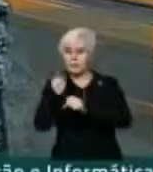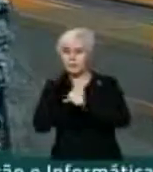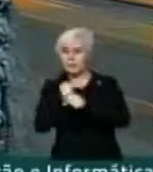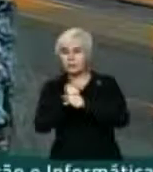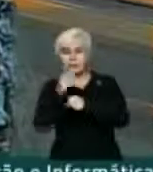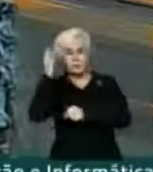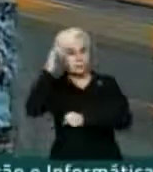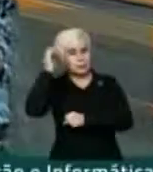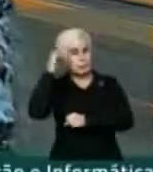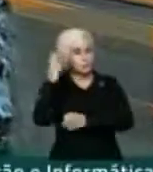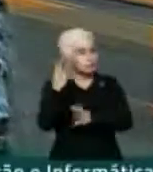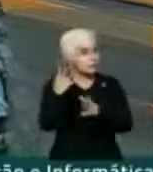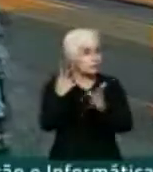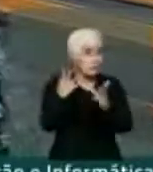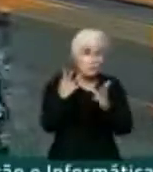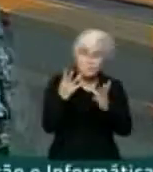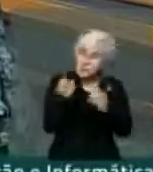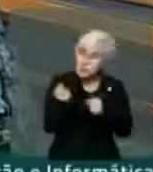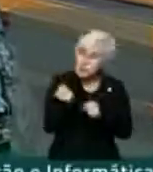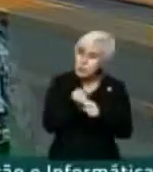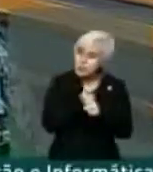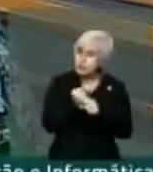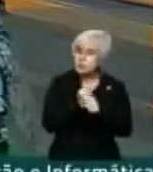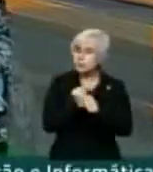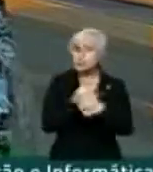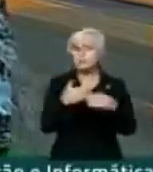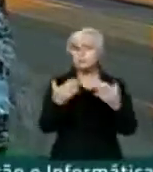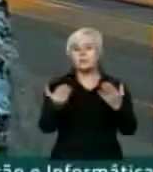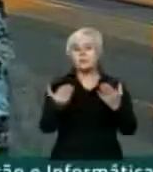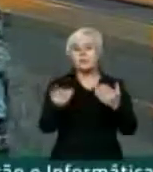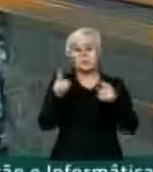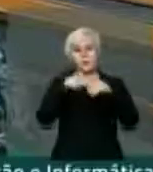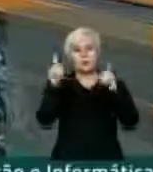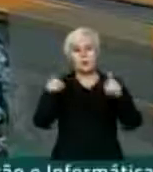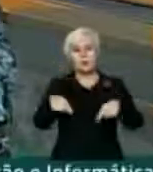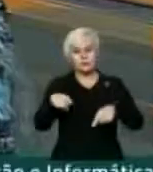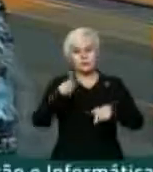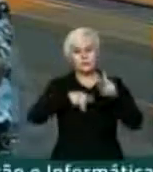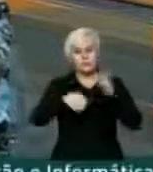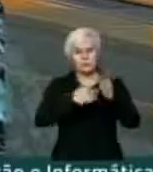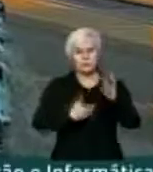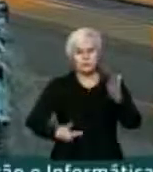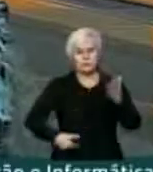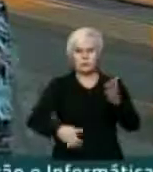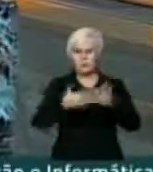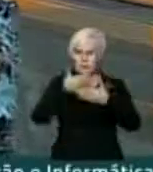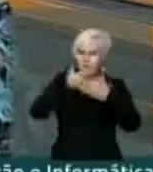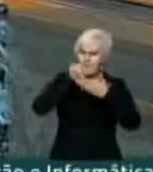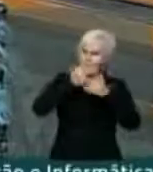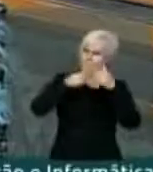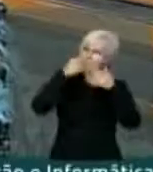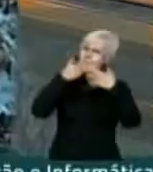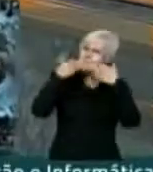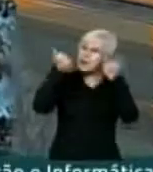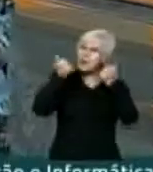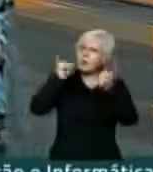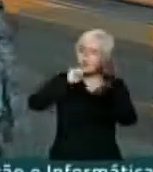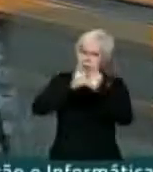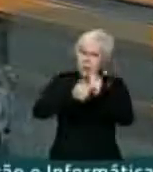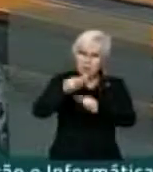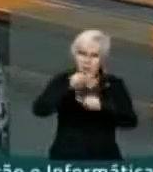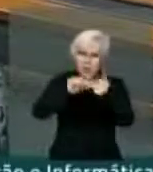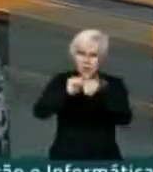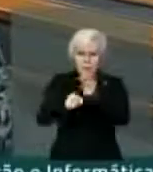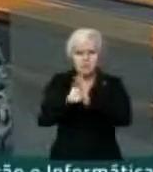4 vezes são 45 anos de concessão de um serviço público, sem nenhuma restrição, sem nenhuma melhoria, sem nenhuma